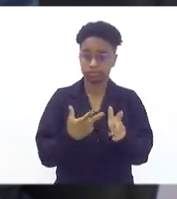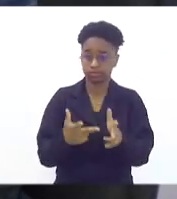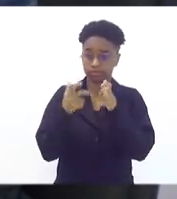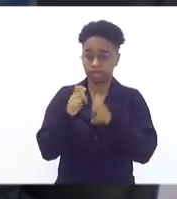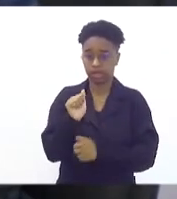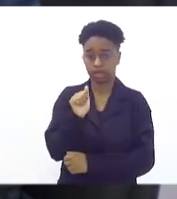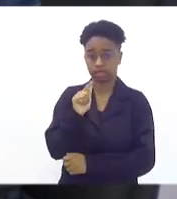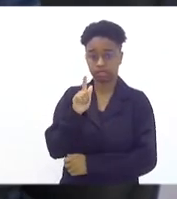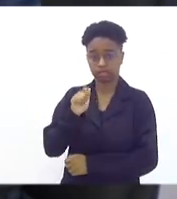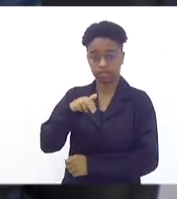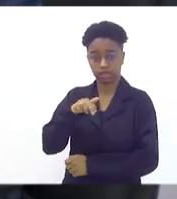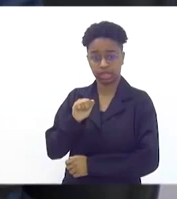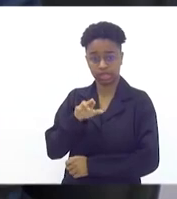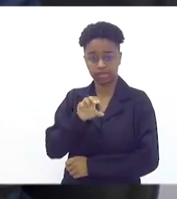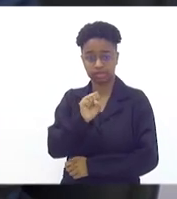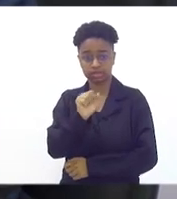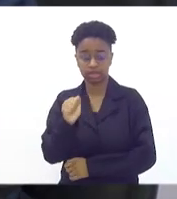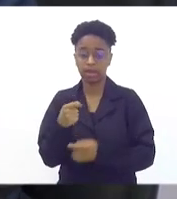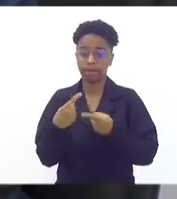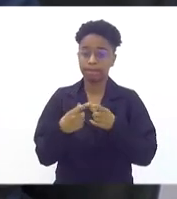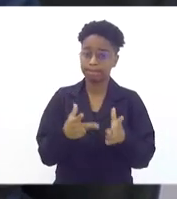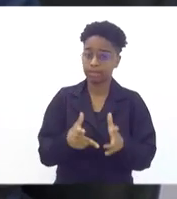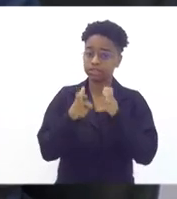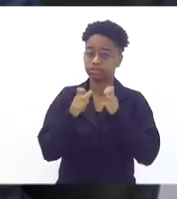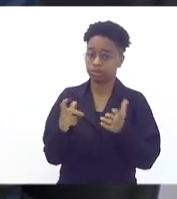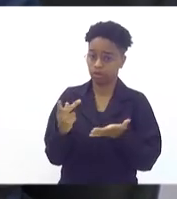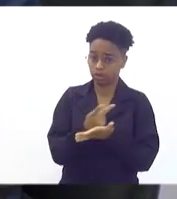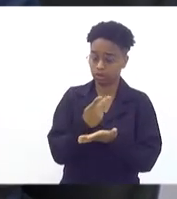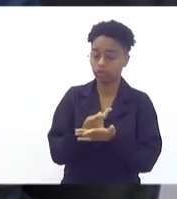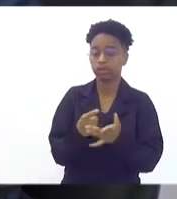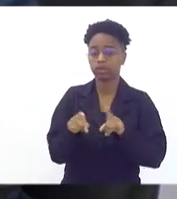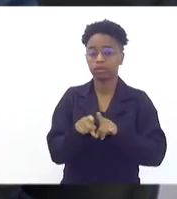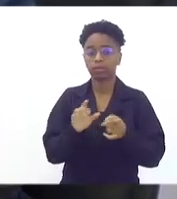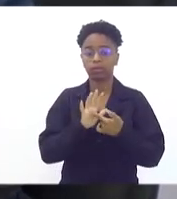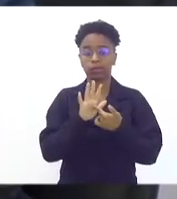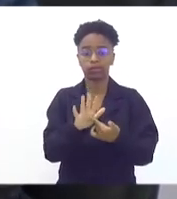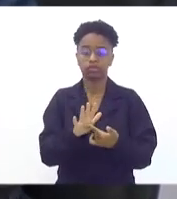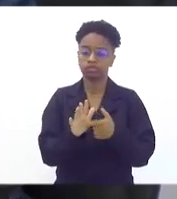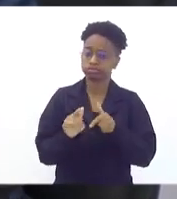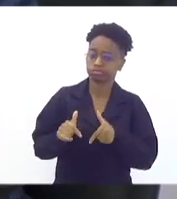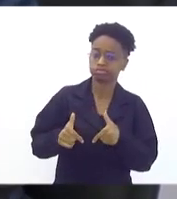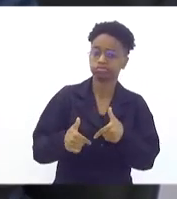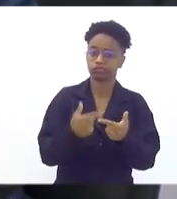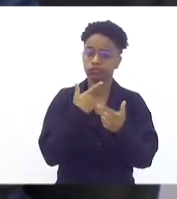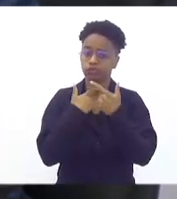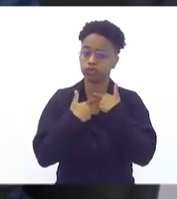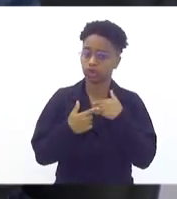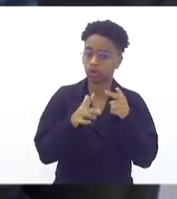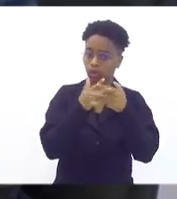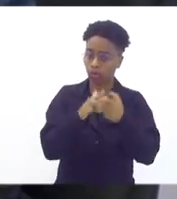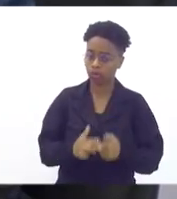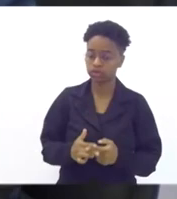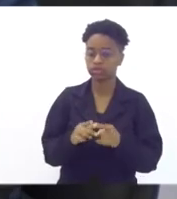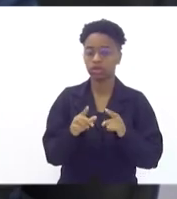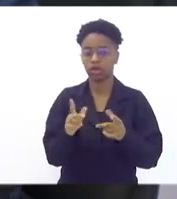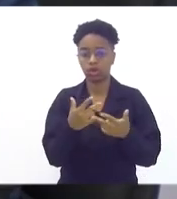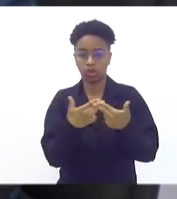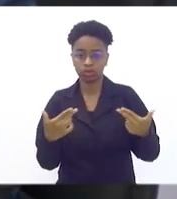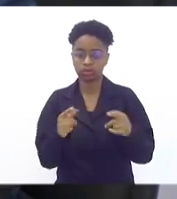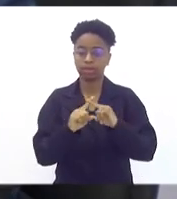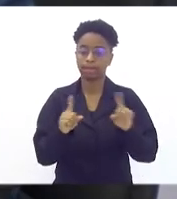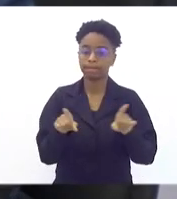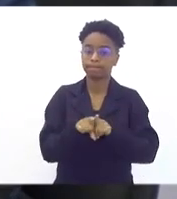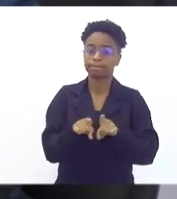reconheceu seus erros mostrou disposição de querer corrigir os rumos mas também trouxe